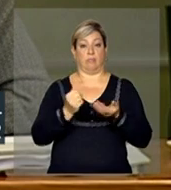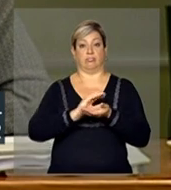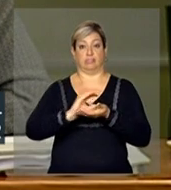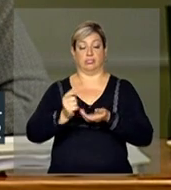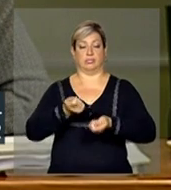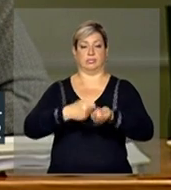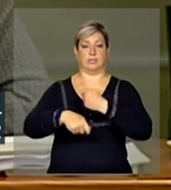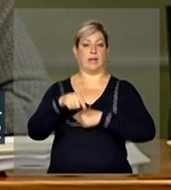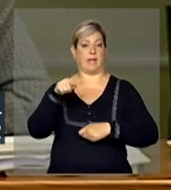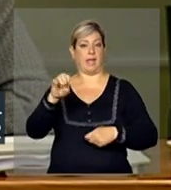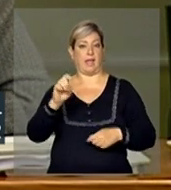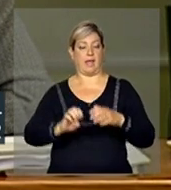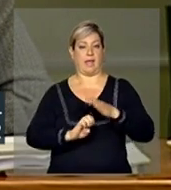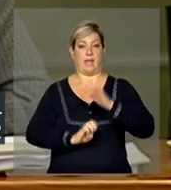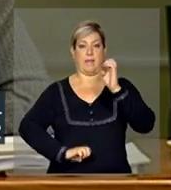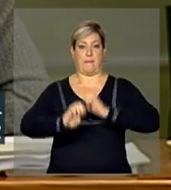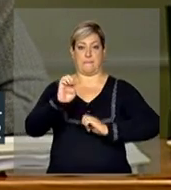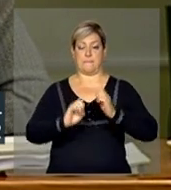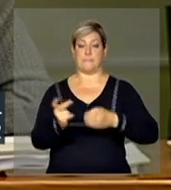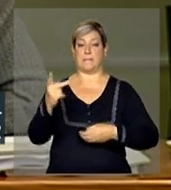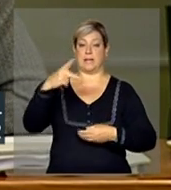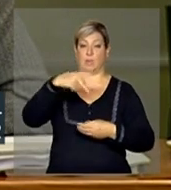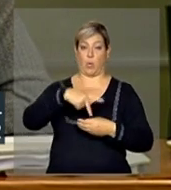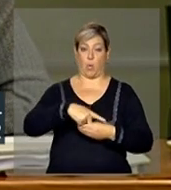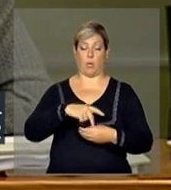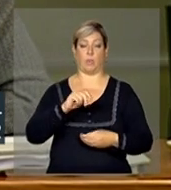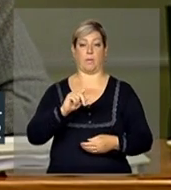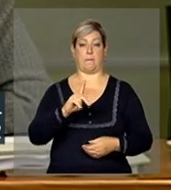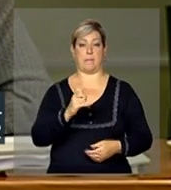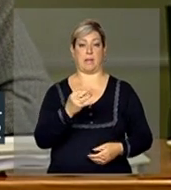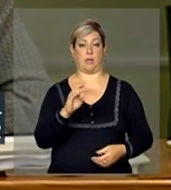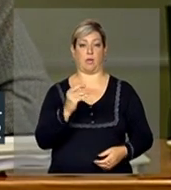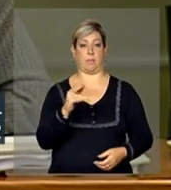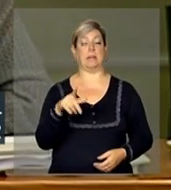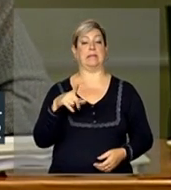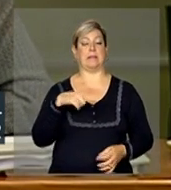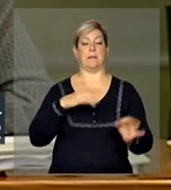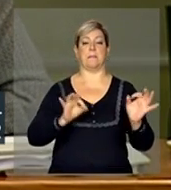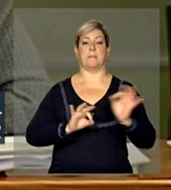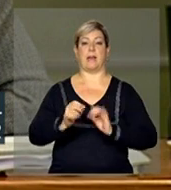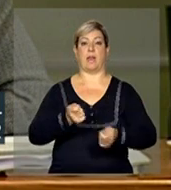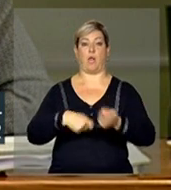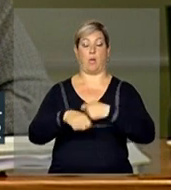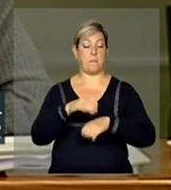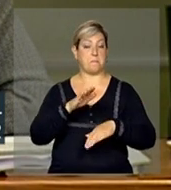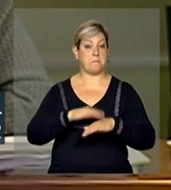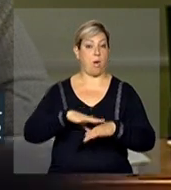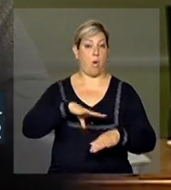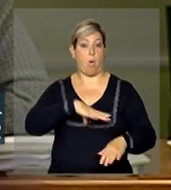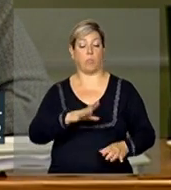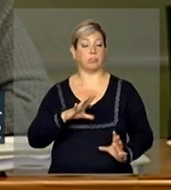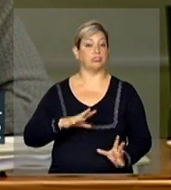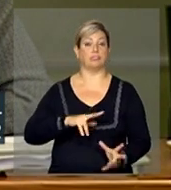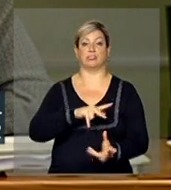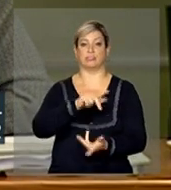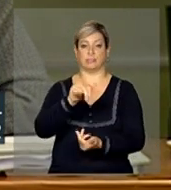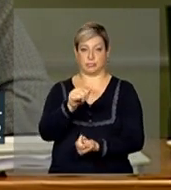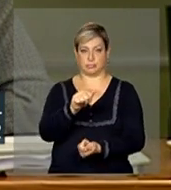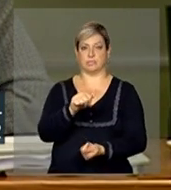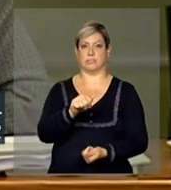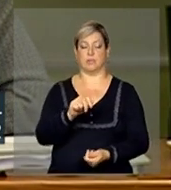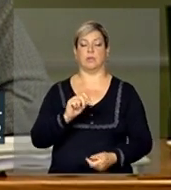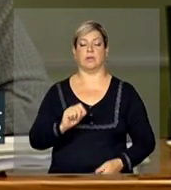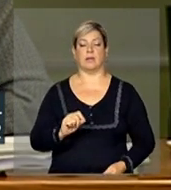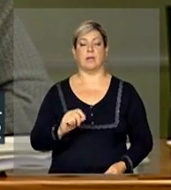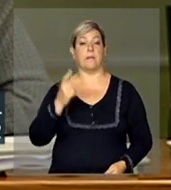é a empresa de petróleo que tem um plano de negócios mais ousados do mundo,